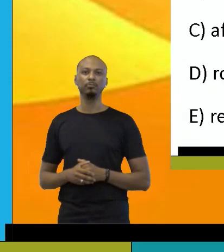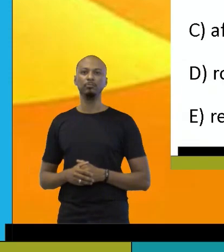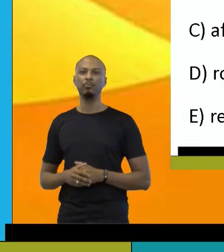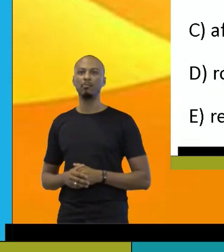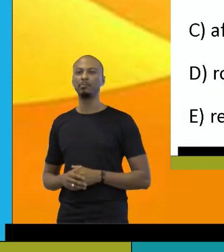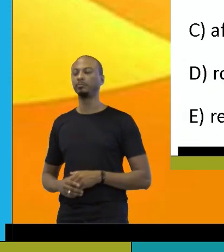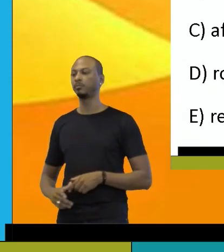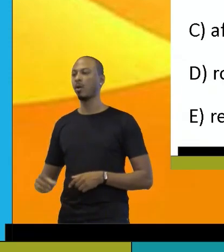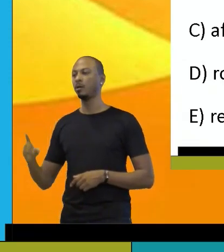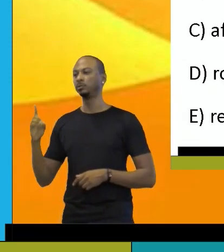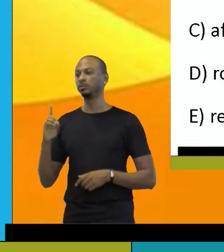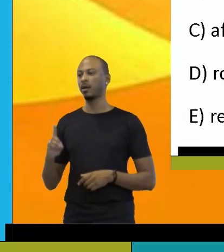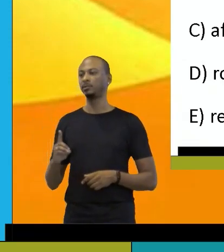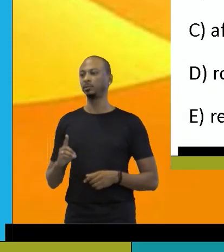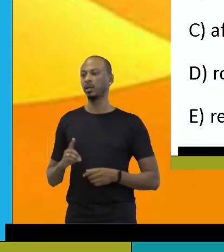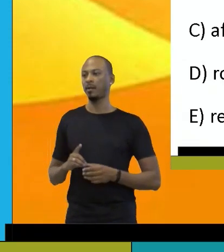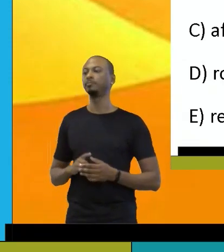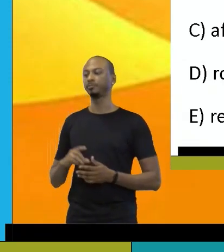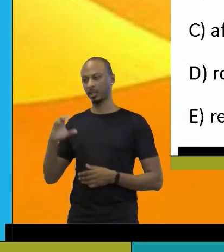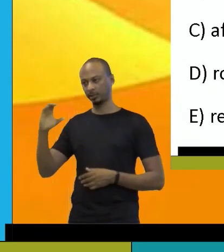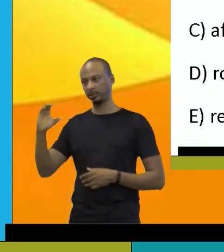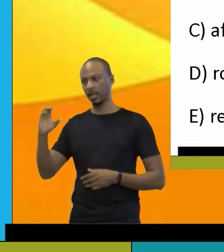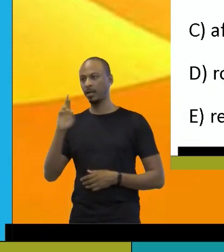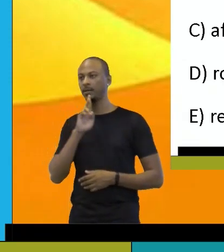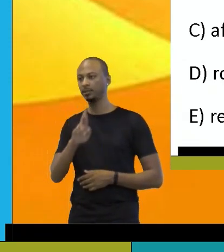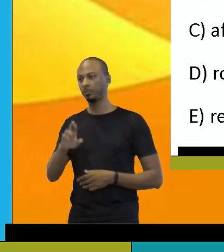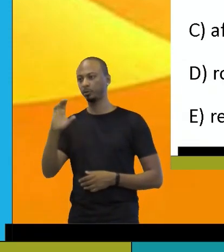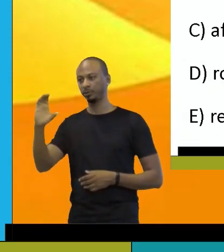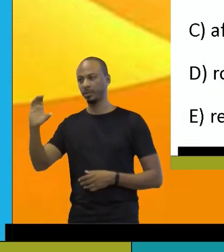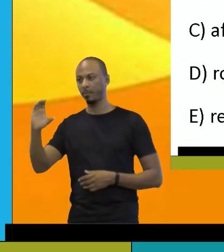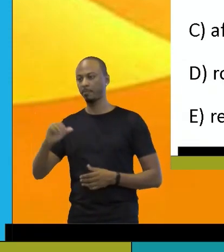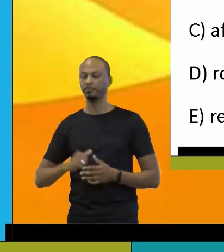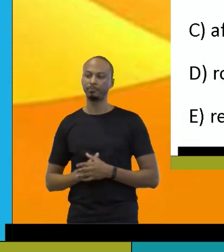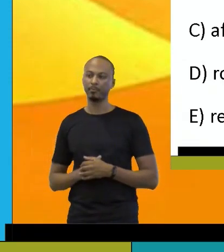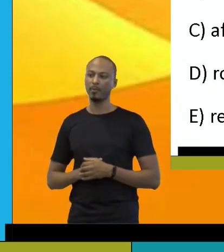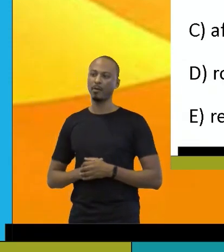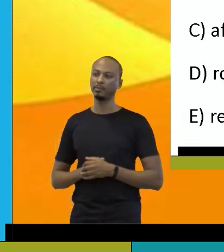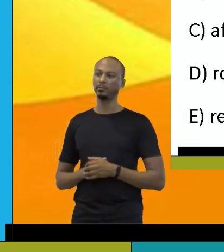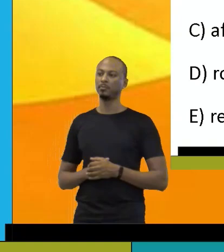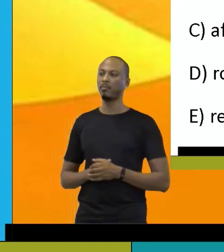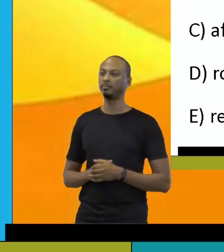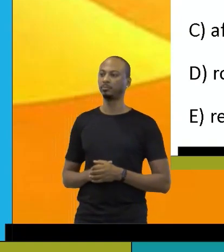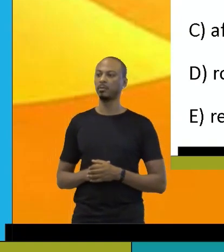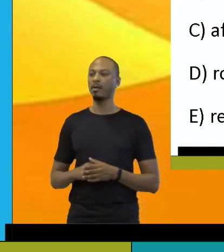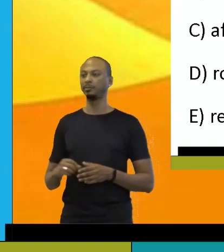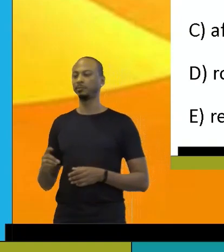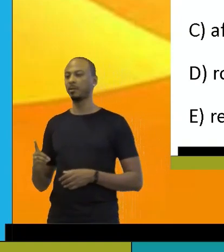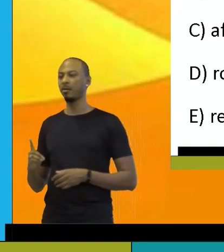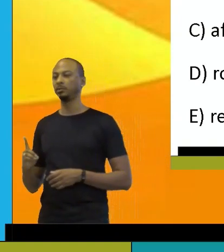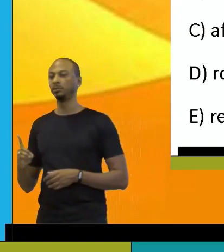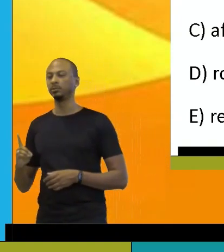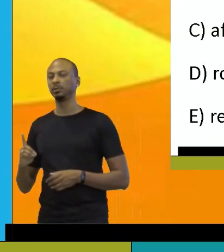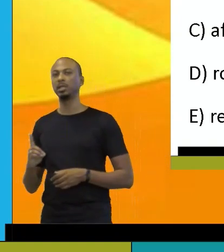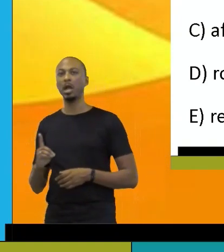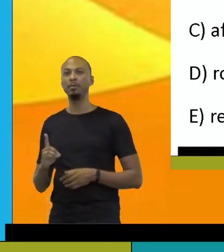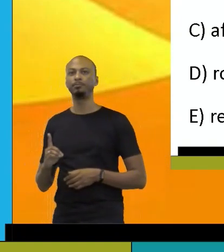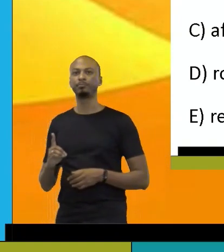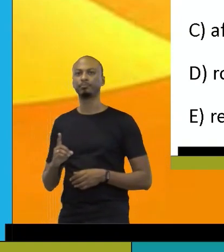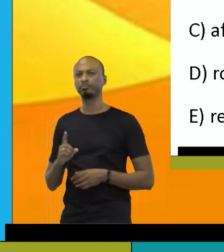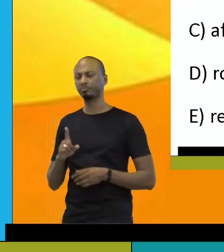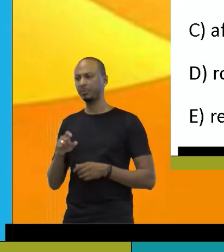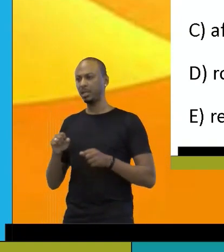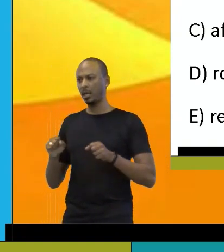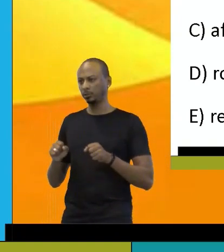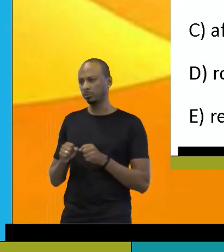que valorizava o passado como fonte de aprendizagem. Ele rompe com a tradição? Ele começa o